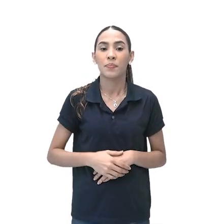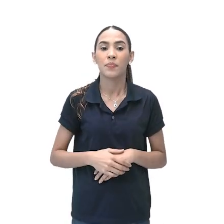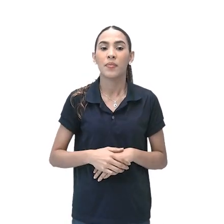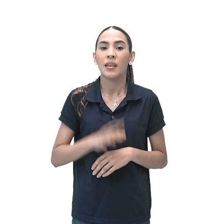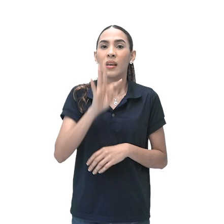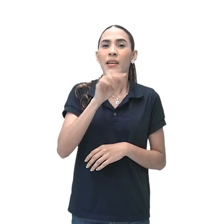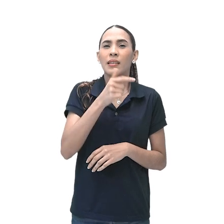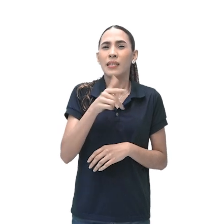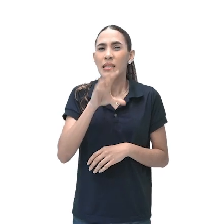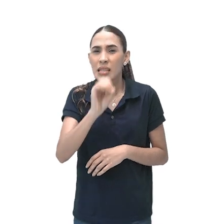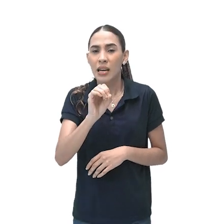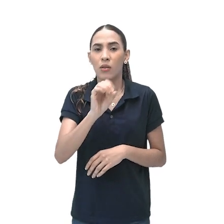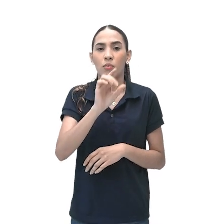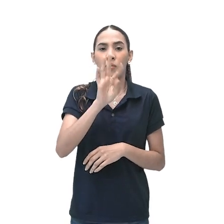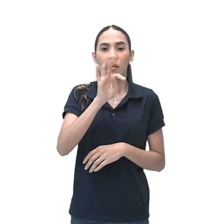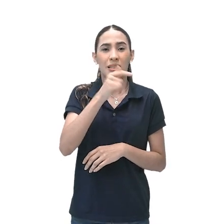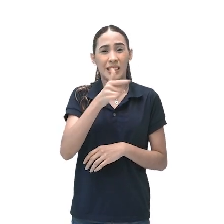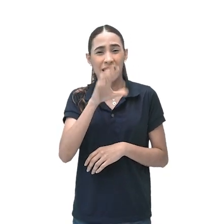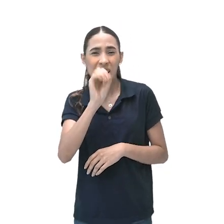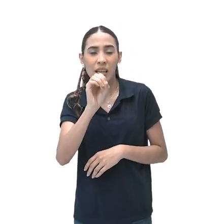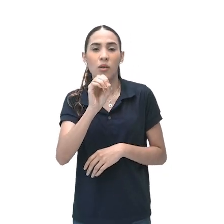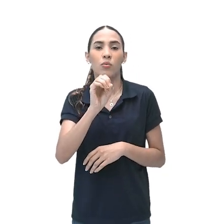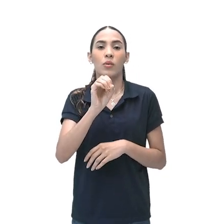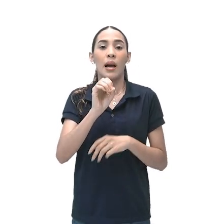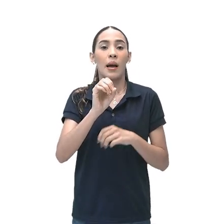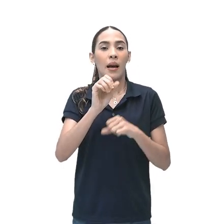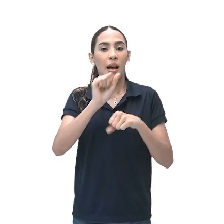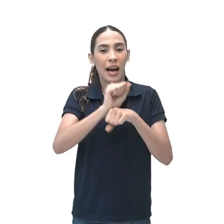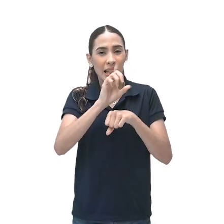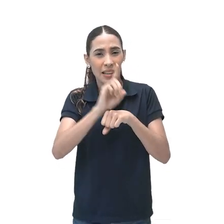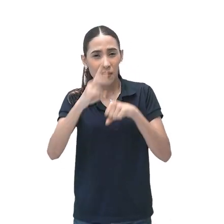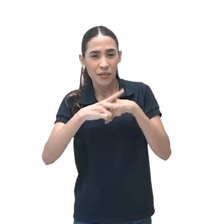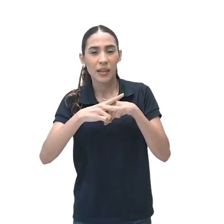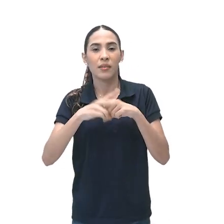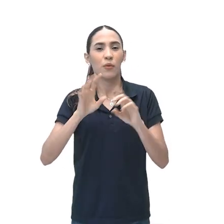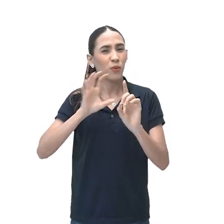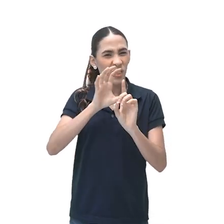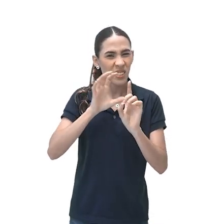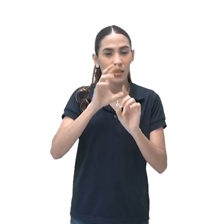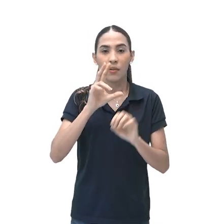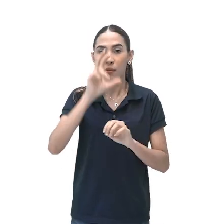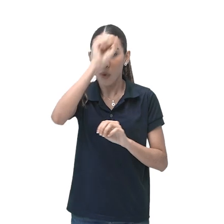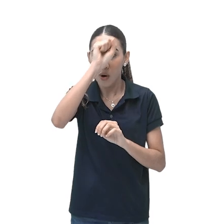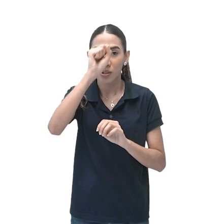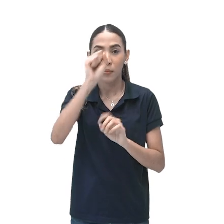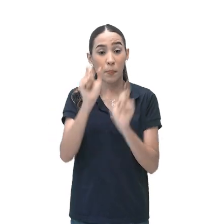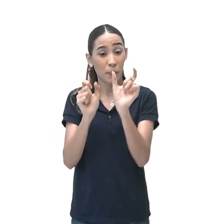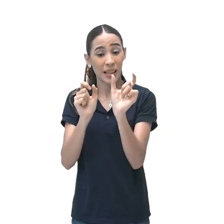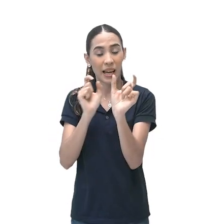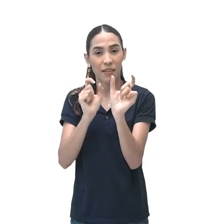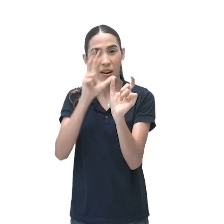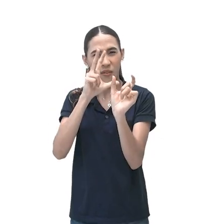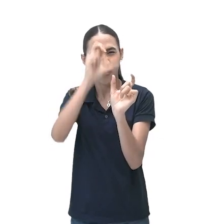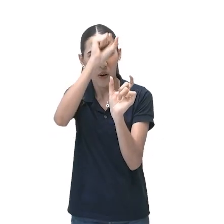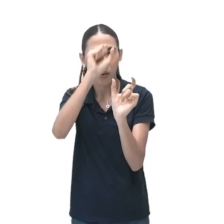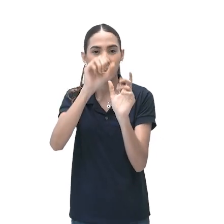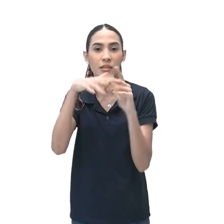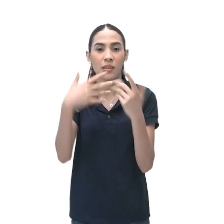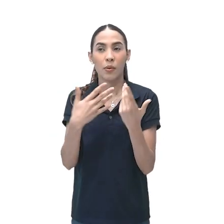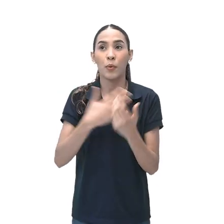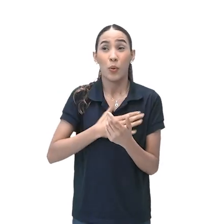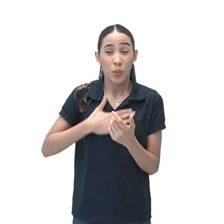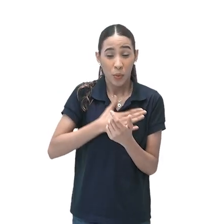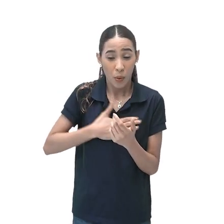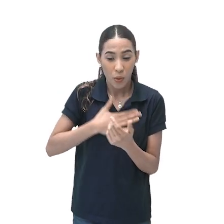tão, tanto, são advérbios que vão trazer essa ideia de intensidade. Ele gosta muito